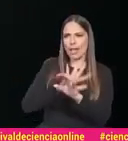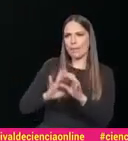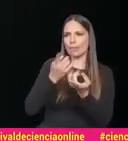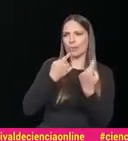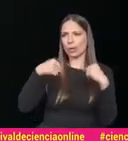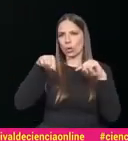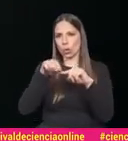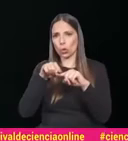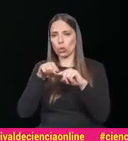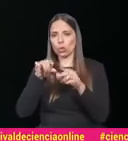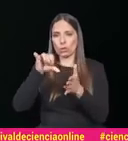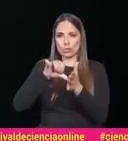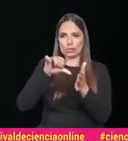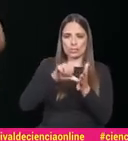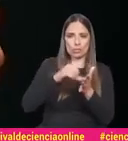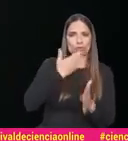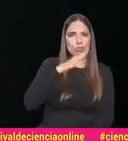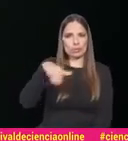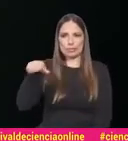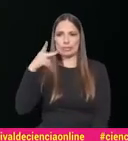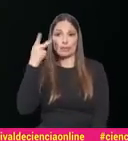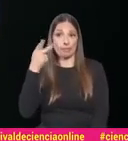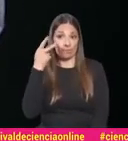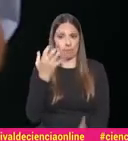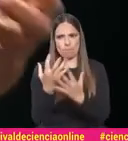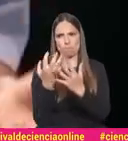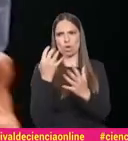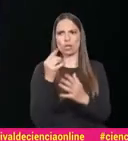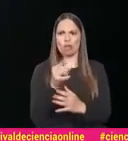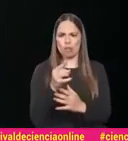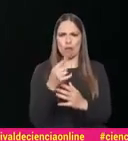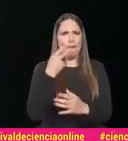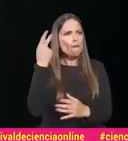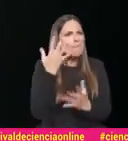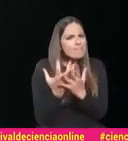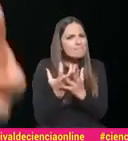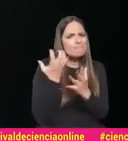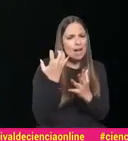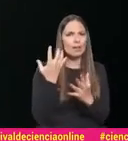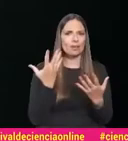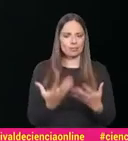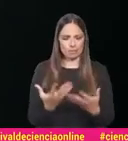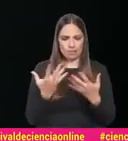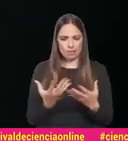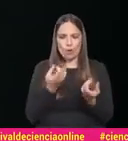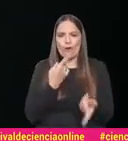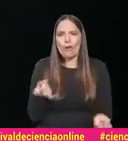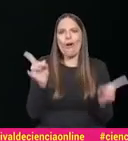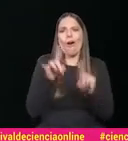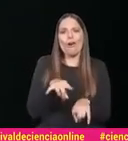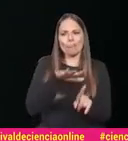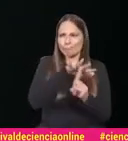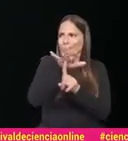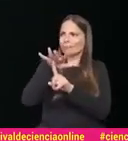reunião dos centros Ciência Viva e que só mostra que o Ciência Viva está cada vez mais viva e que hoje veio mais uma vez dar um